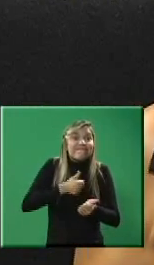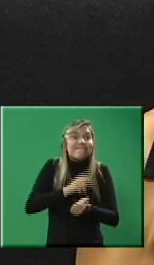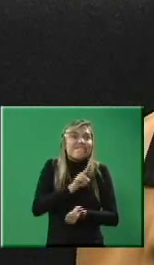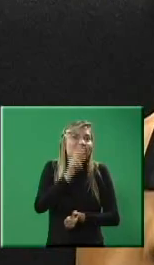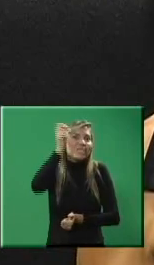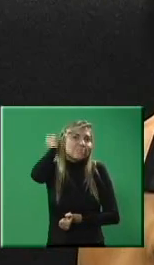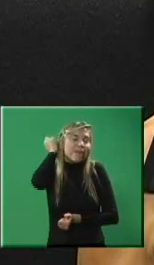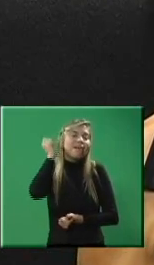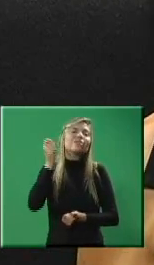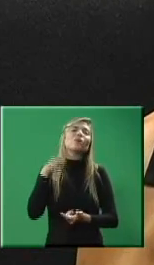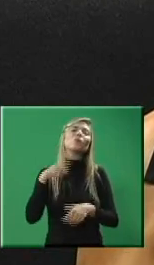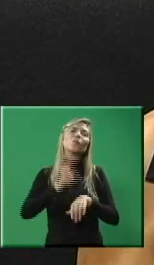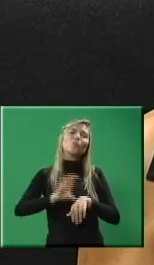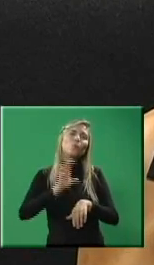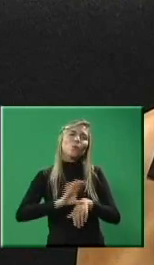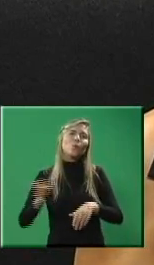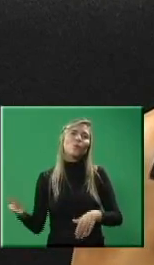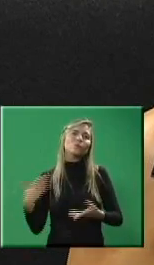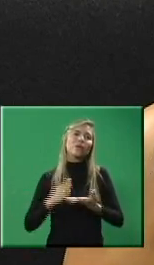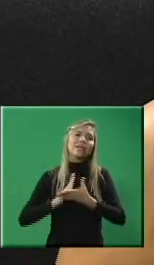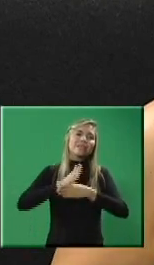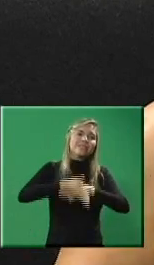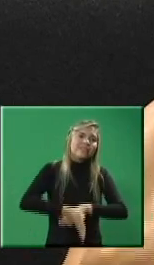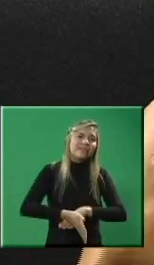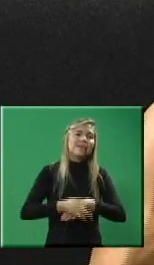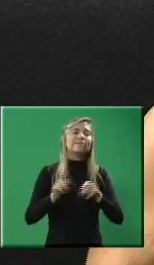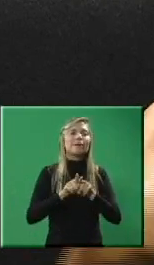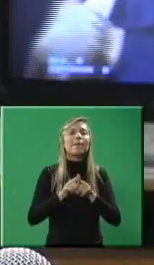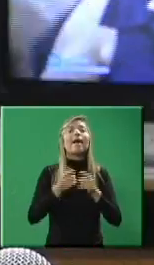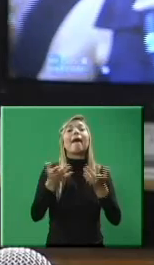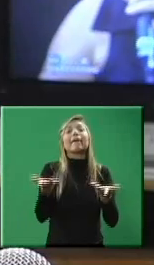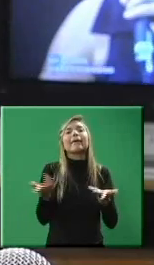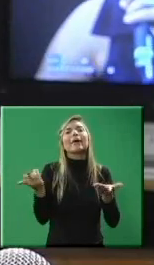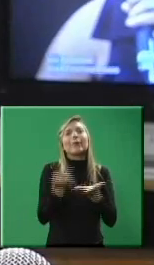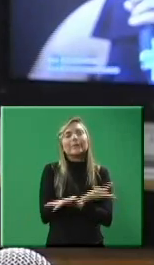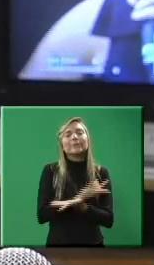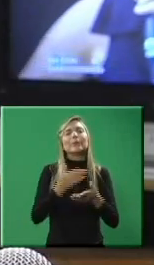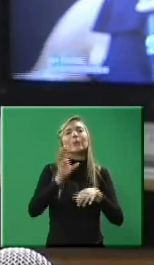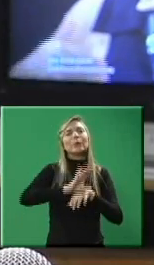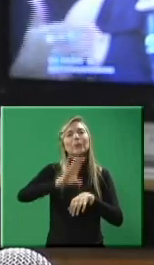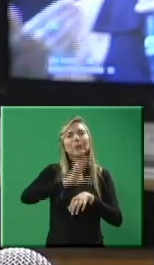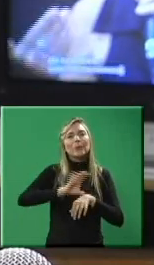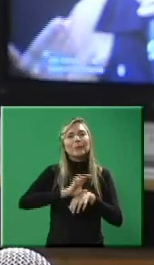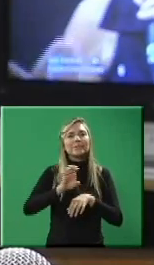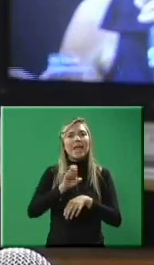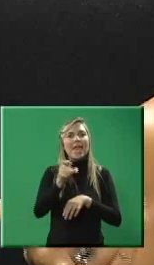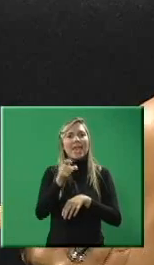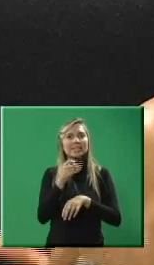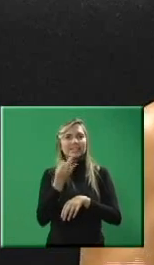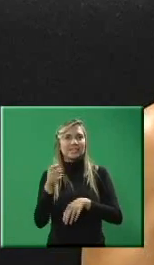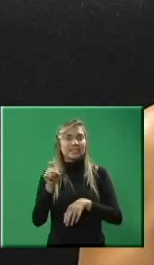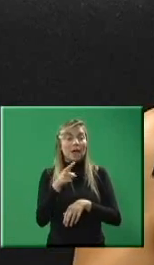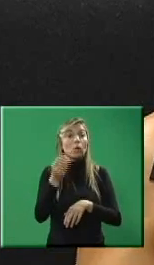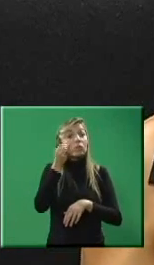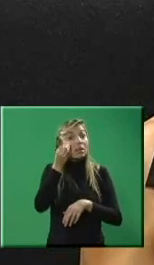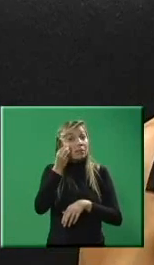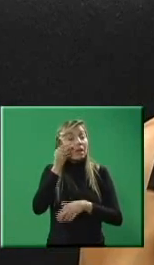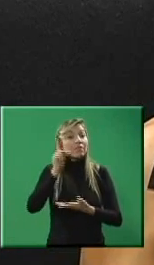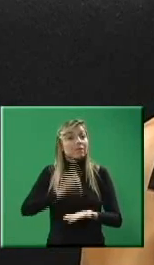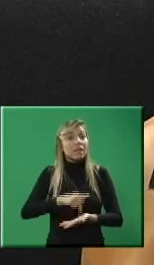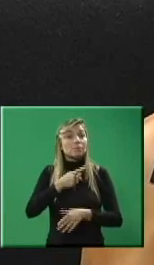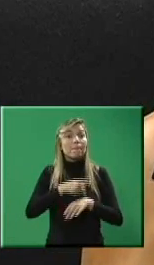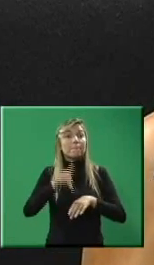alunos buscando cursos dessa instituição, aí sim o curso de extensão, existe até a proposta de termos um curso